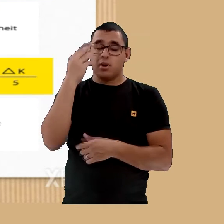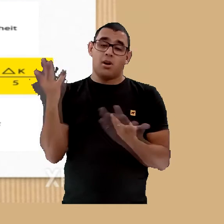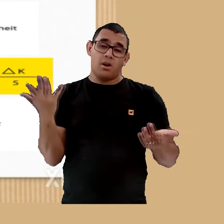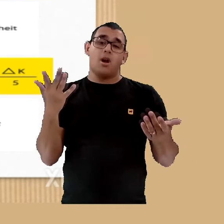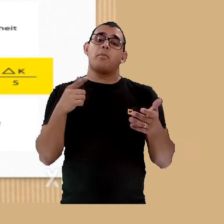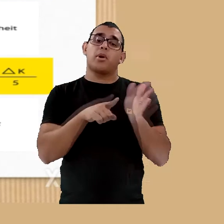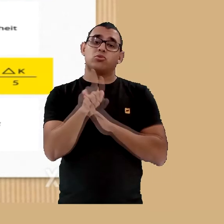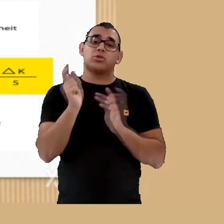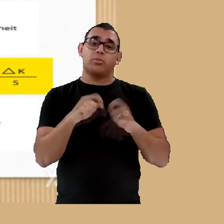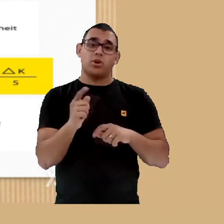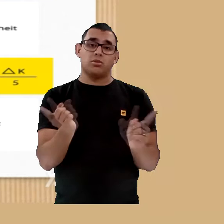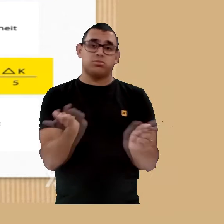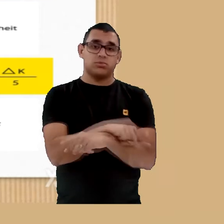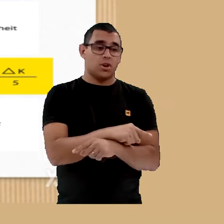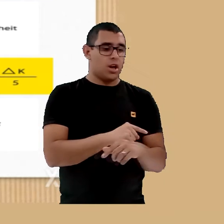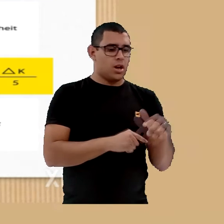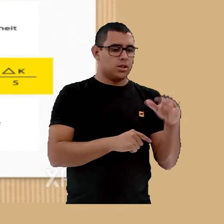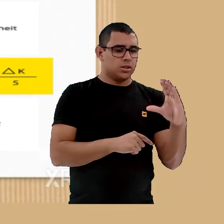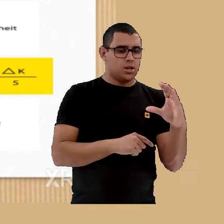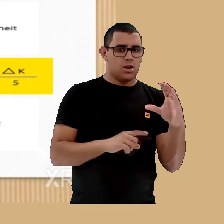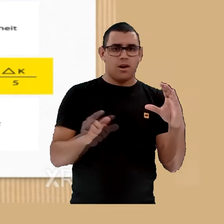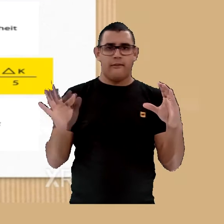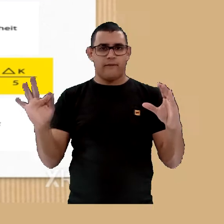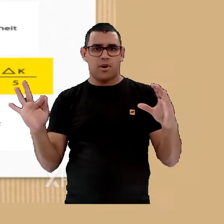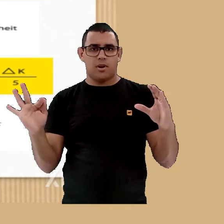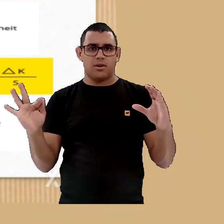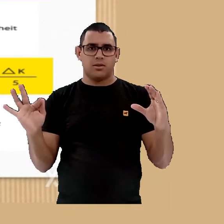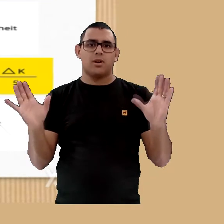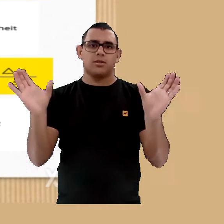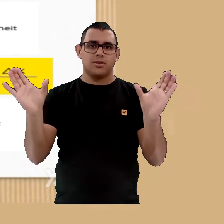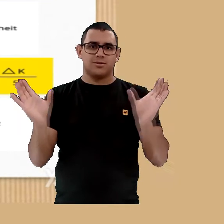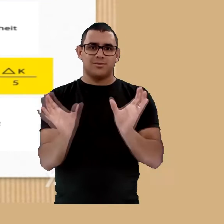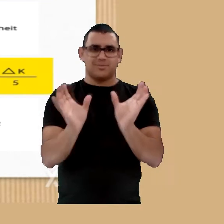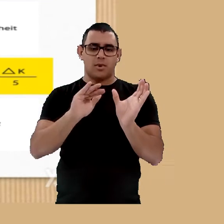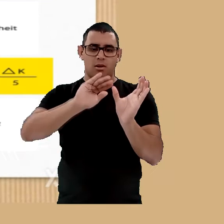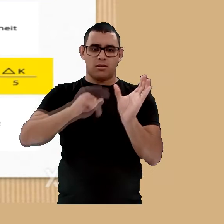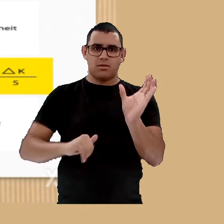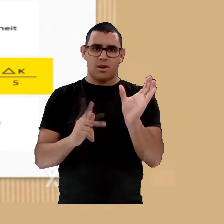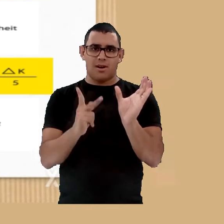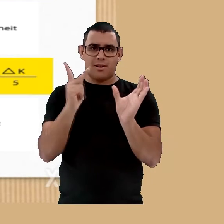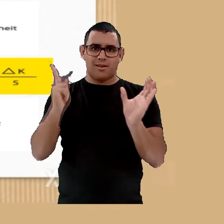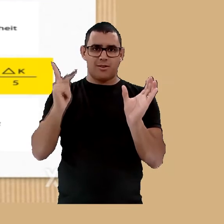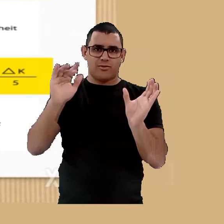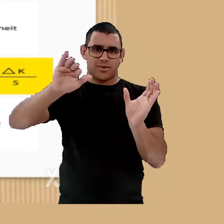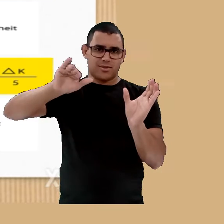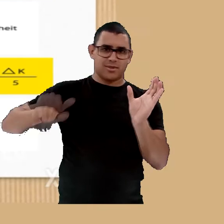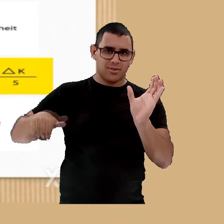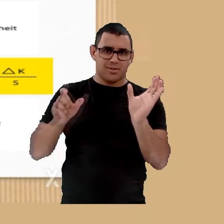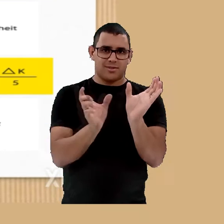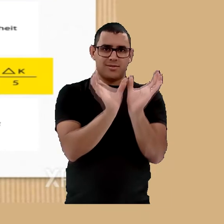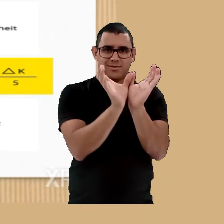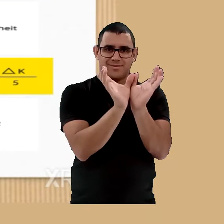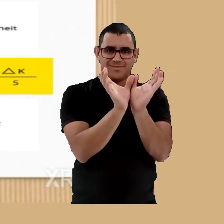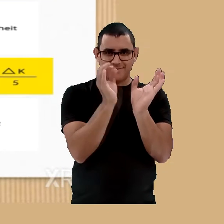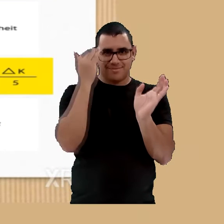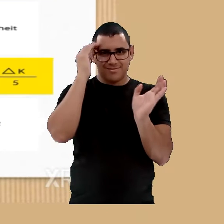transforme a temperatura Celsius em Fahrenheit. Qual seria essa temperatura de 30 graus Celsius em Fahrenheit? Então, você vai trabalhar com Celsius